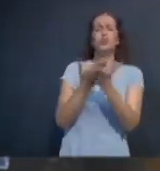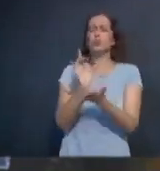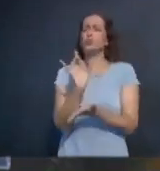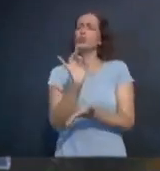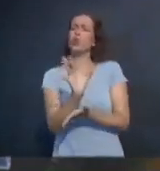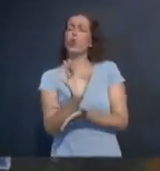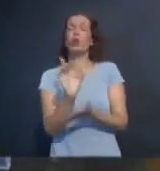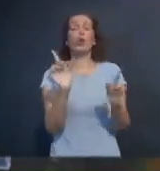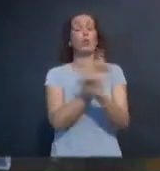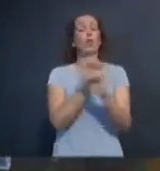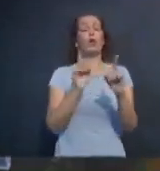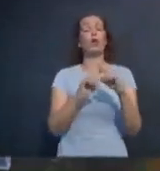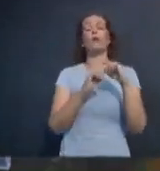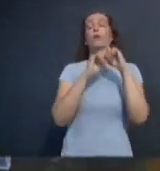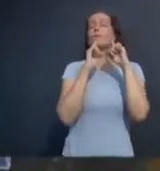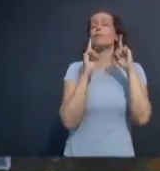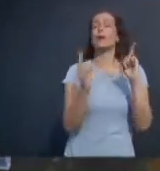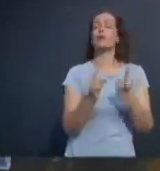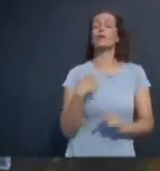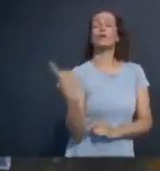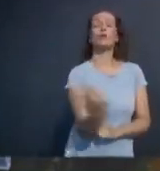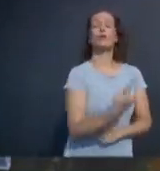para encarnarmos a palavra.